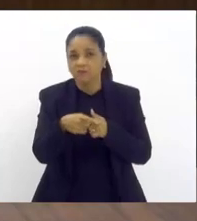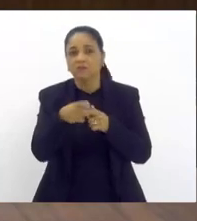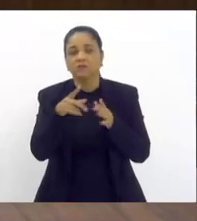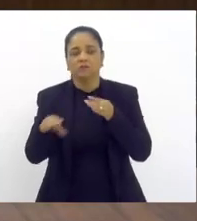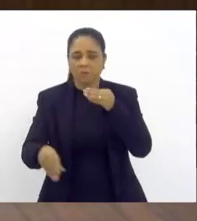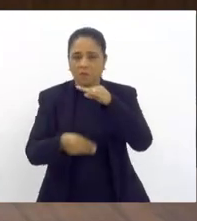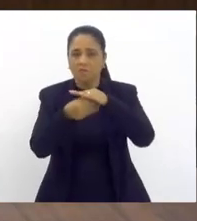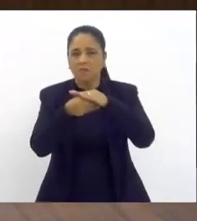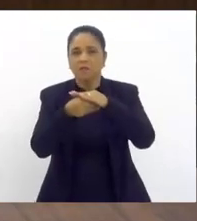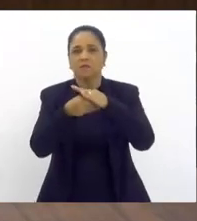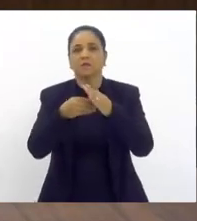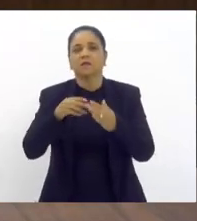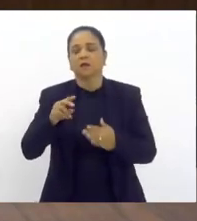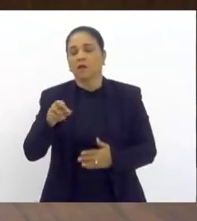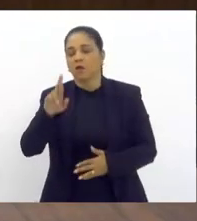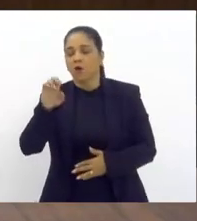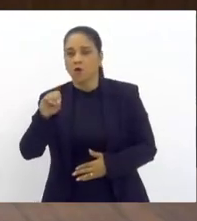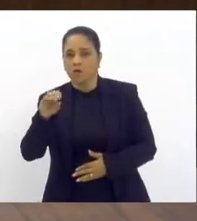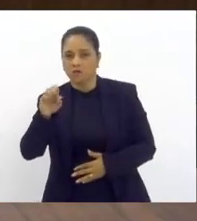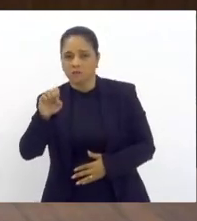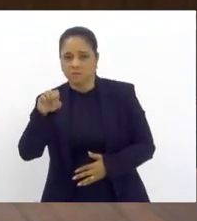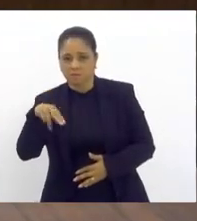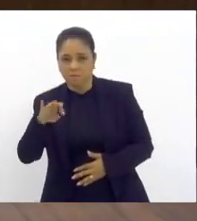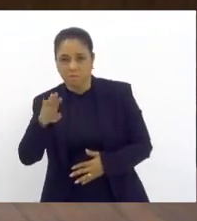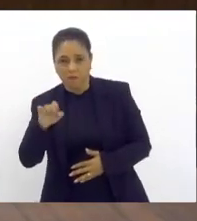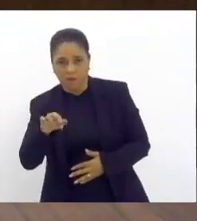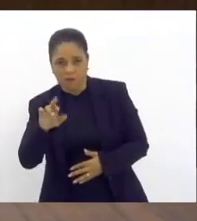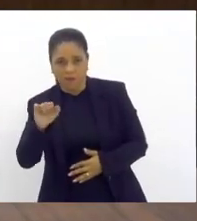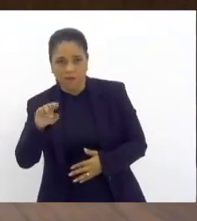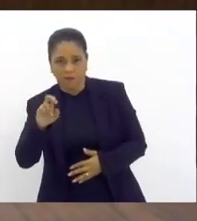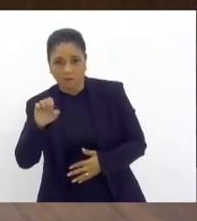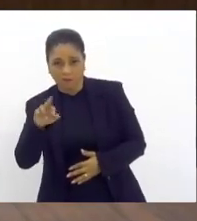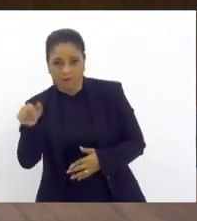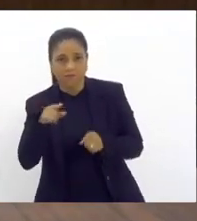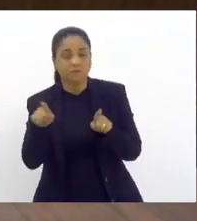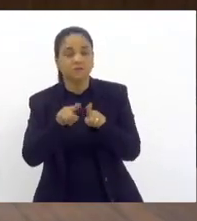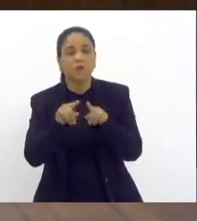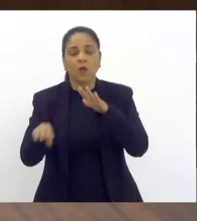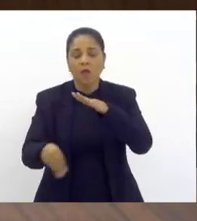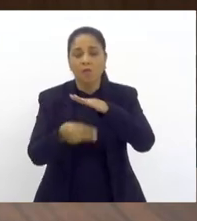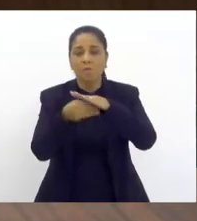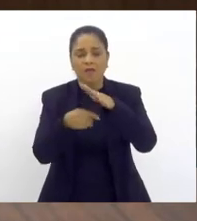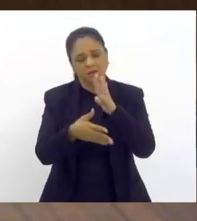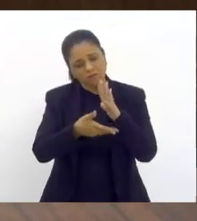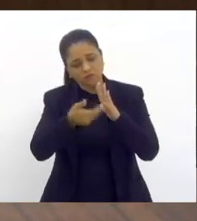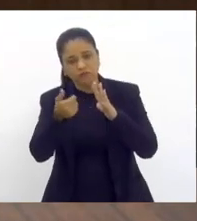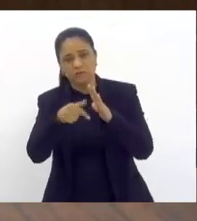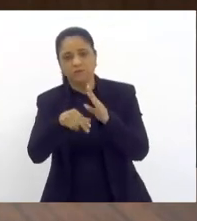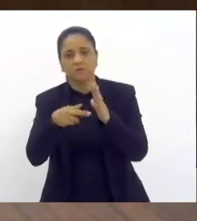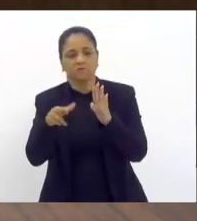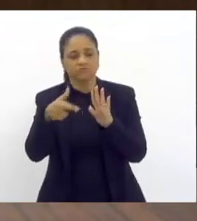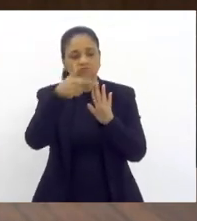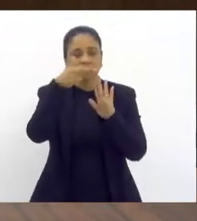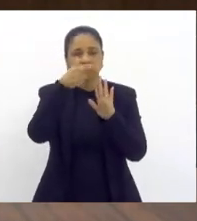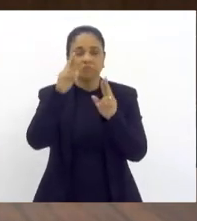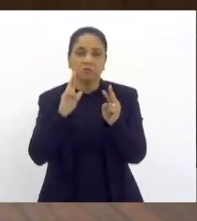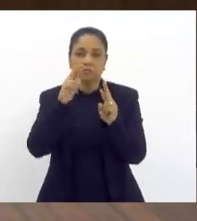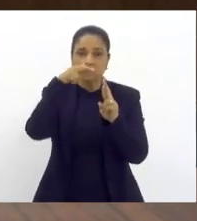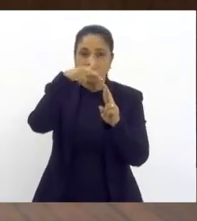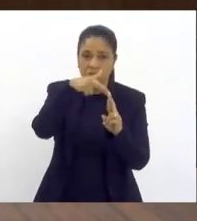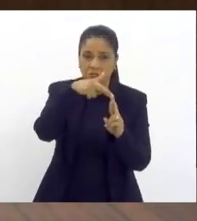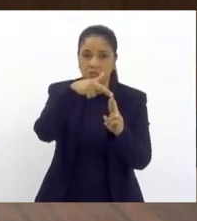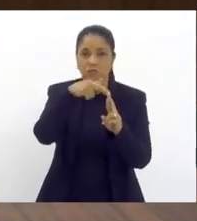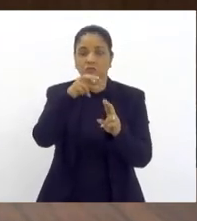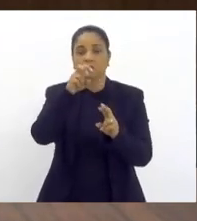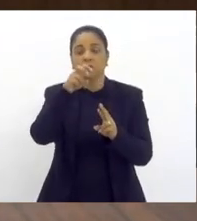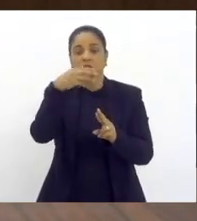eu conversei com ele, pedi que retirasse, que era uma emenda que suprimia o inciso 5º do artigo 3º, que